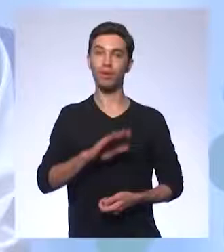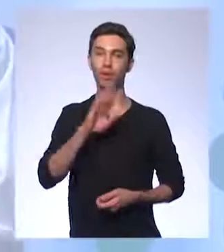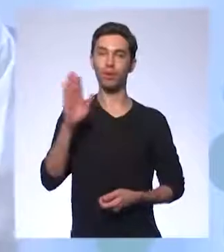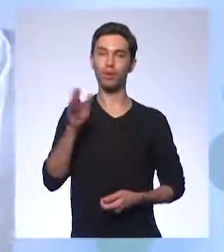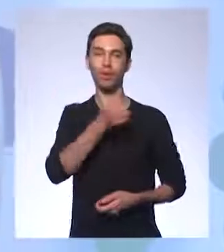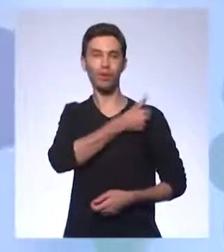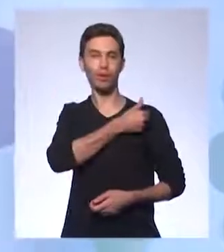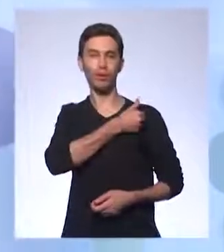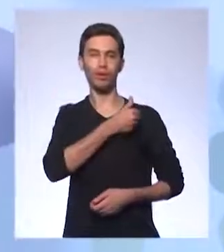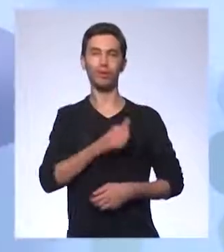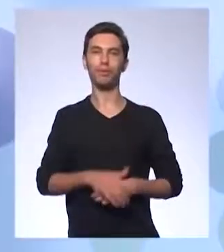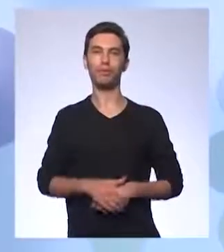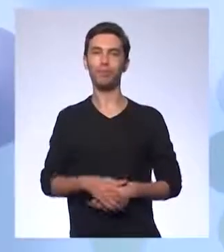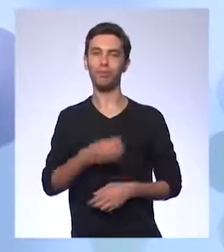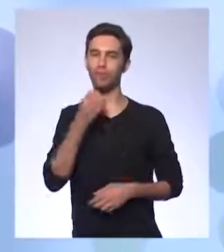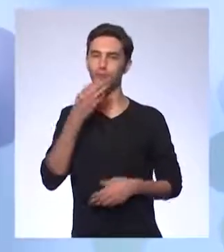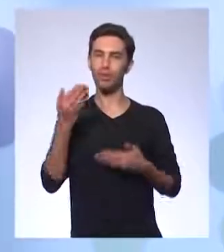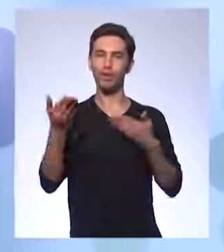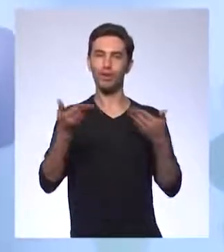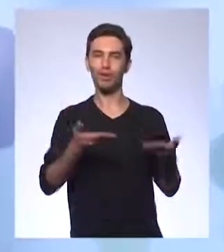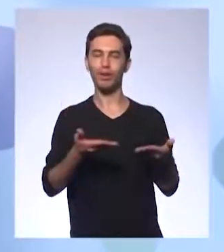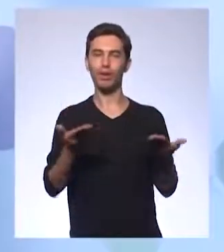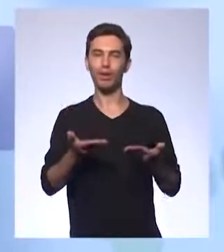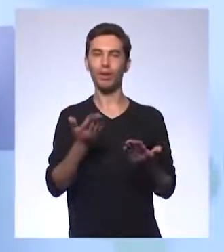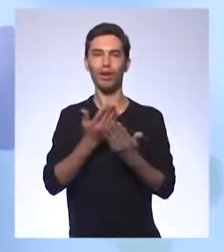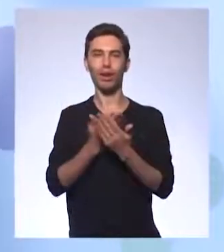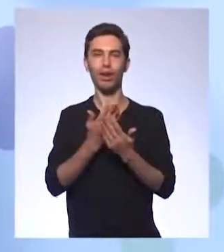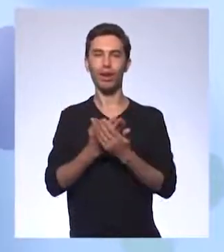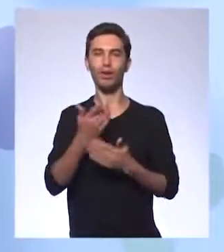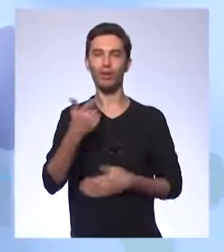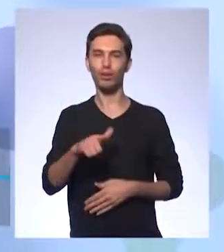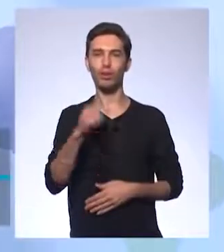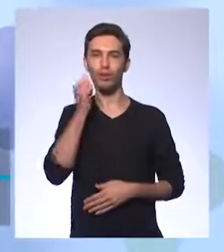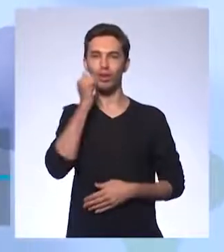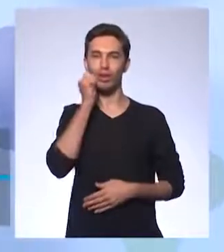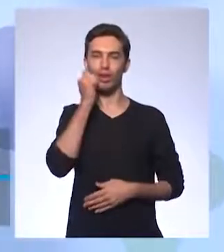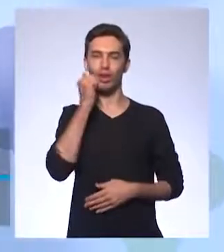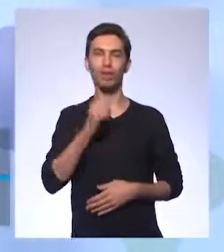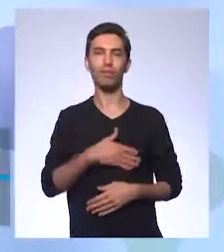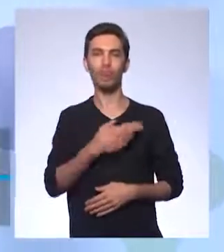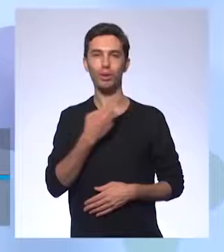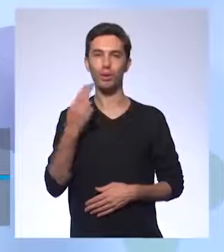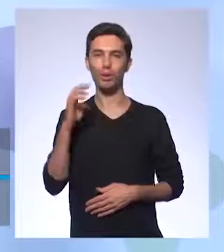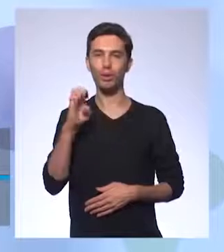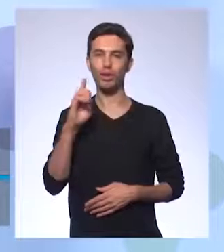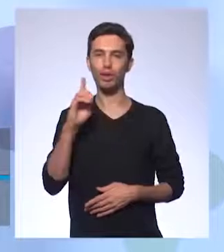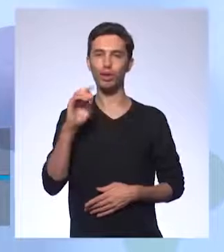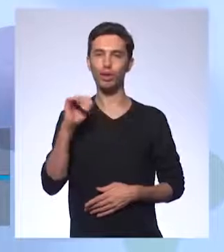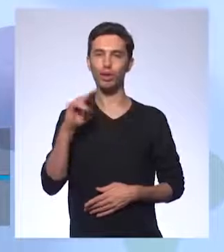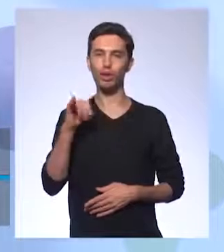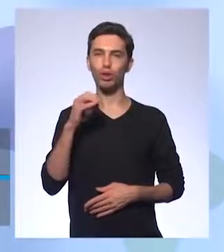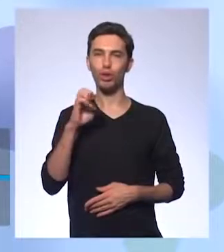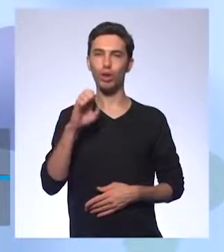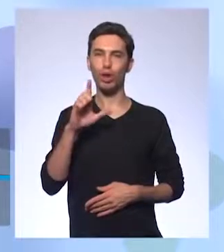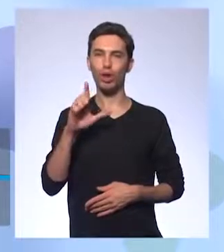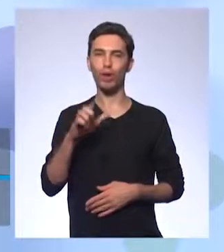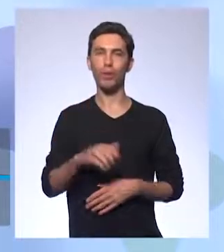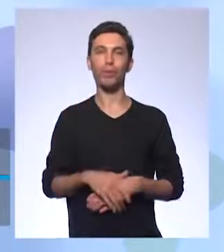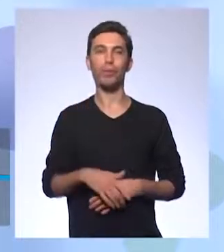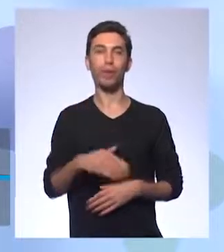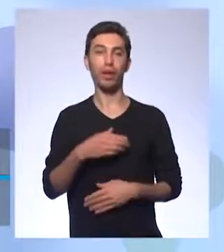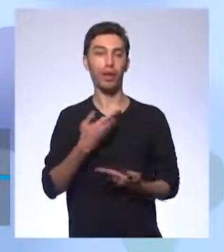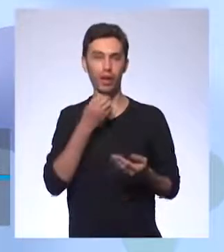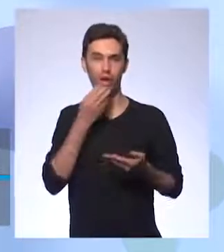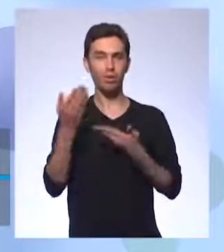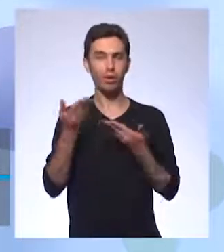Olá, sexto ano! Sejam todos muito bem-vindos a mais uma aula de ciências. Sou o professor Edjoel. Quero dar as boas-vindas a